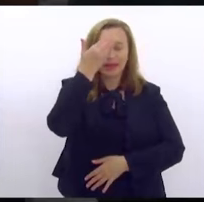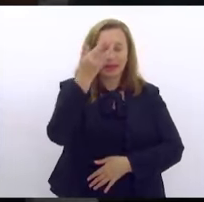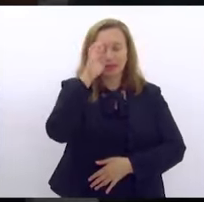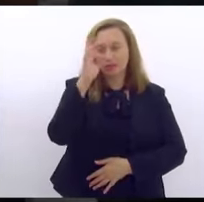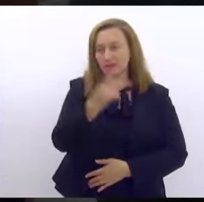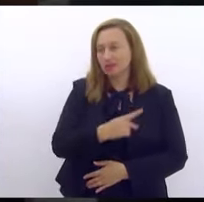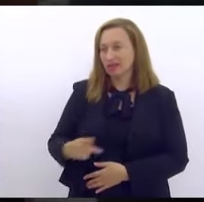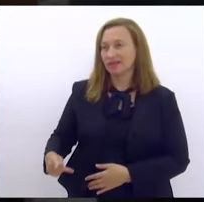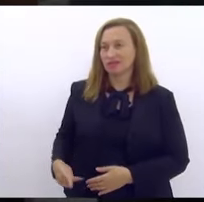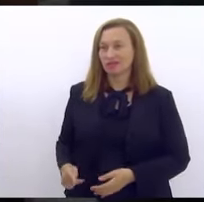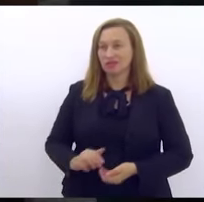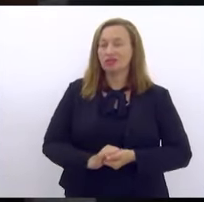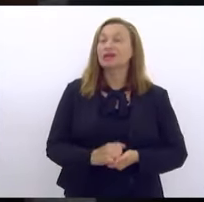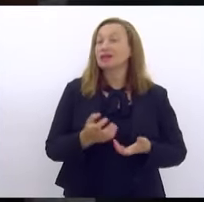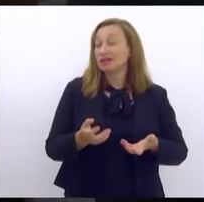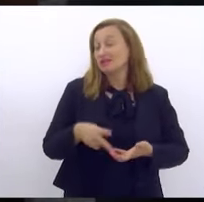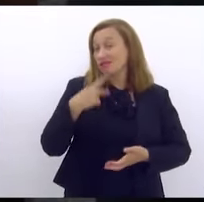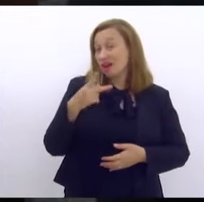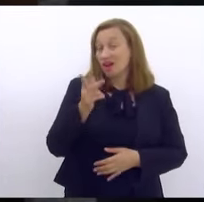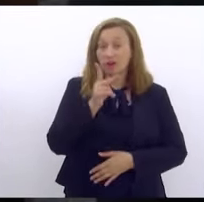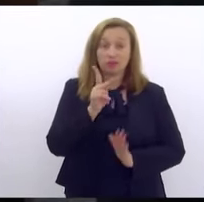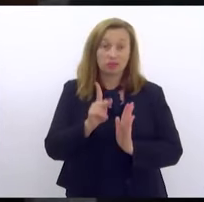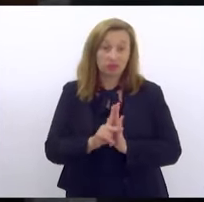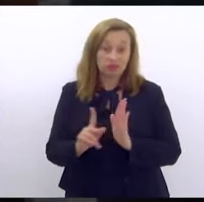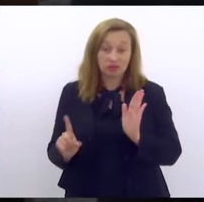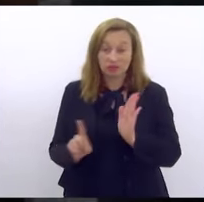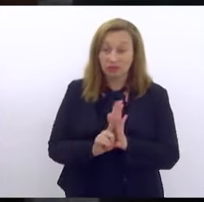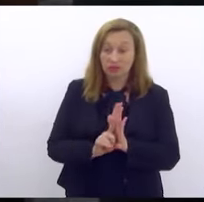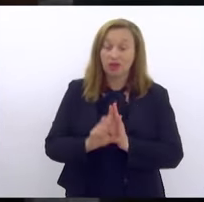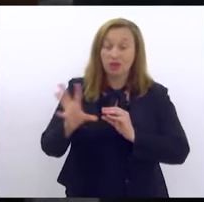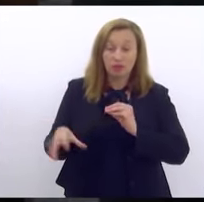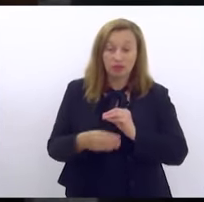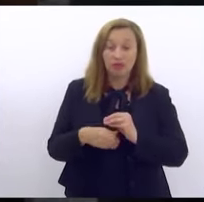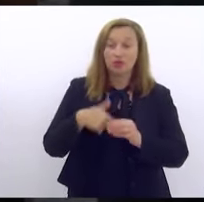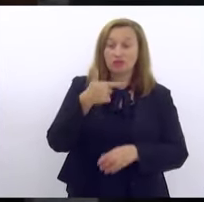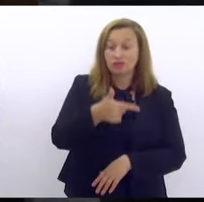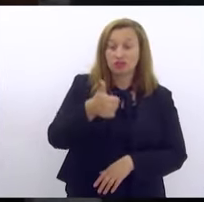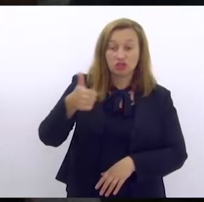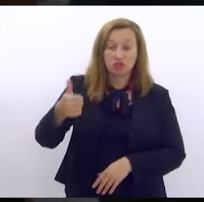presidente. Presidente, queria dizer que o projeto de lei complementar número